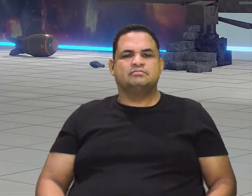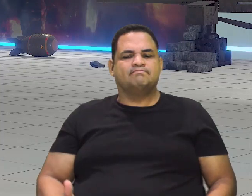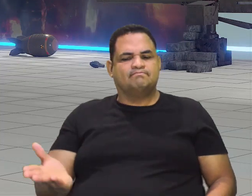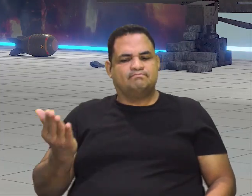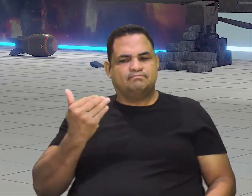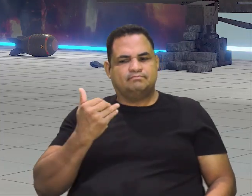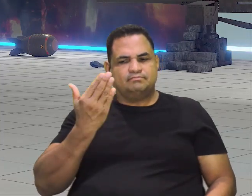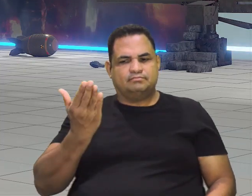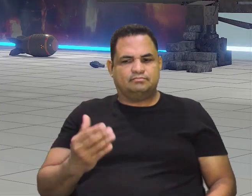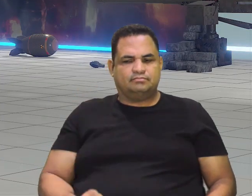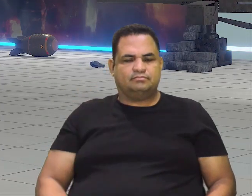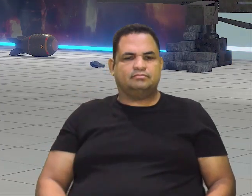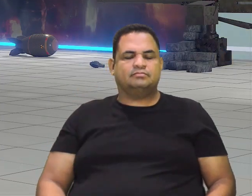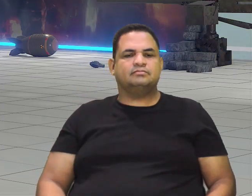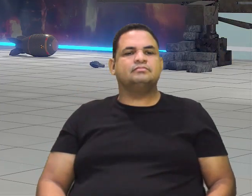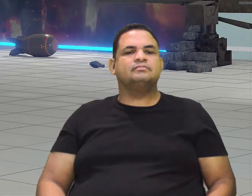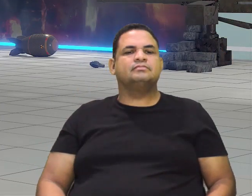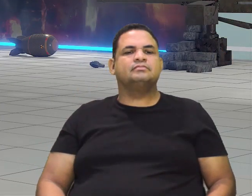comigo, vem comigo.